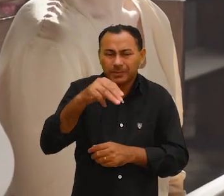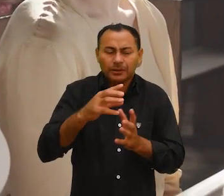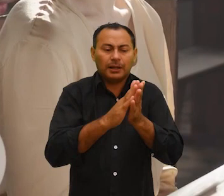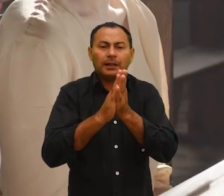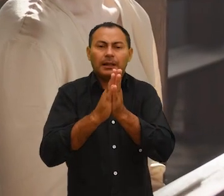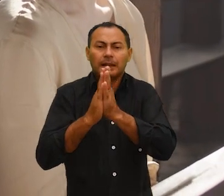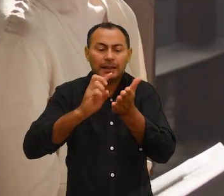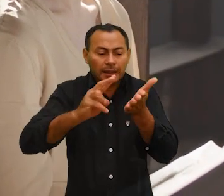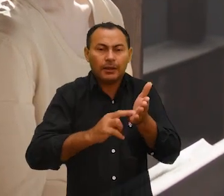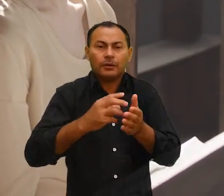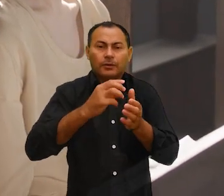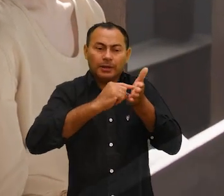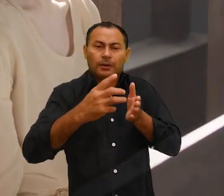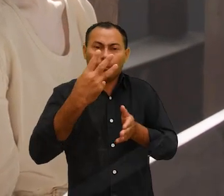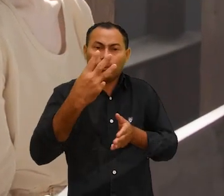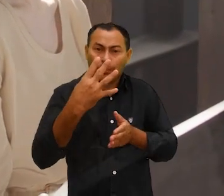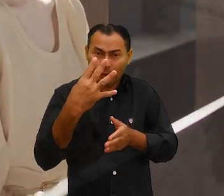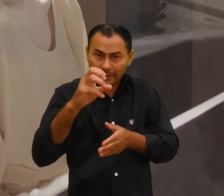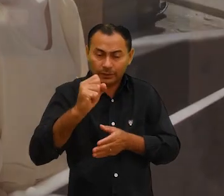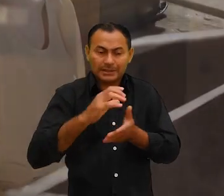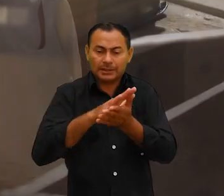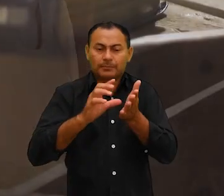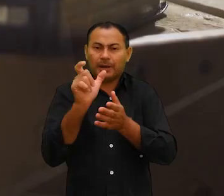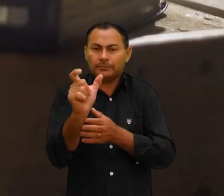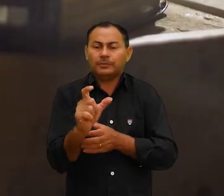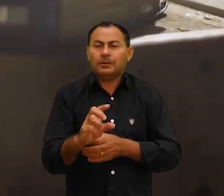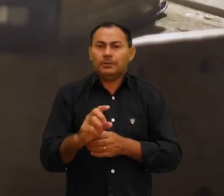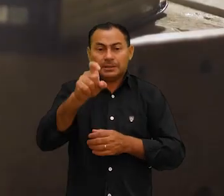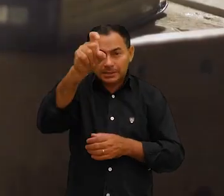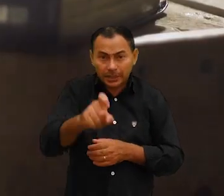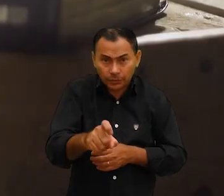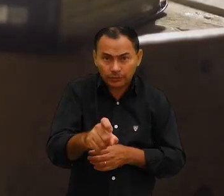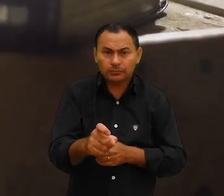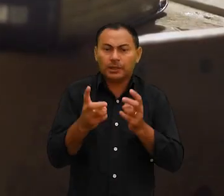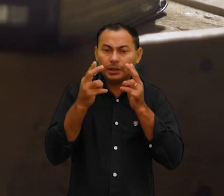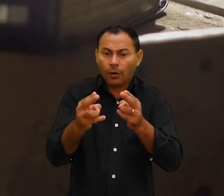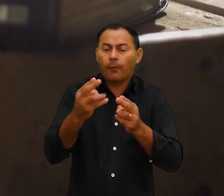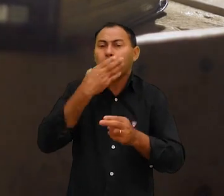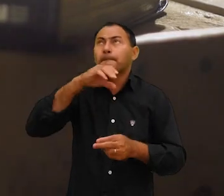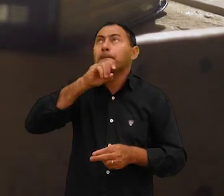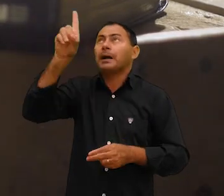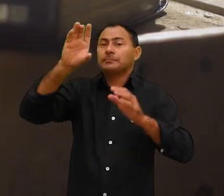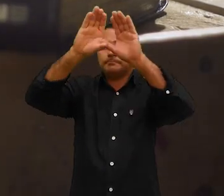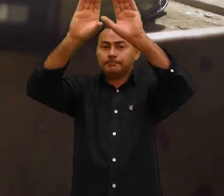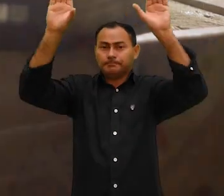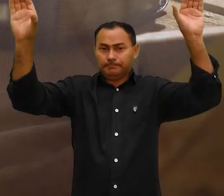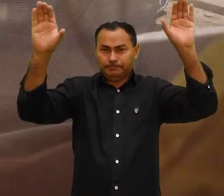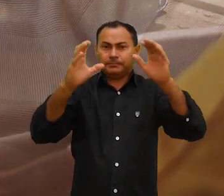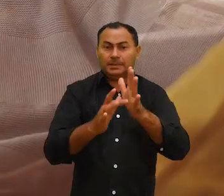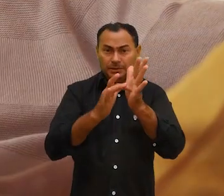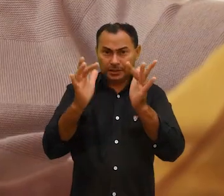minuto e leia o versículo 48, sem ela, sem a palavra. Portanto, sejam como é o Pai celestial de